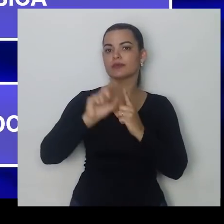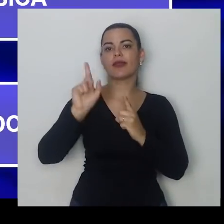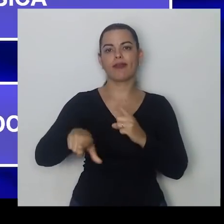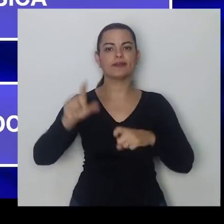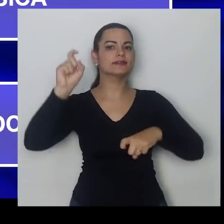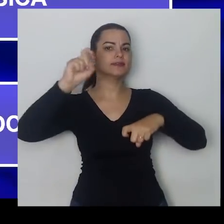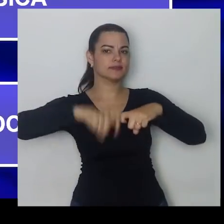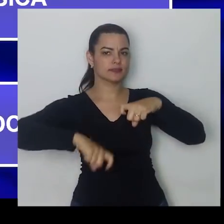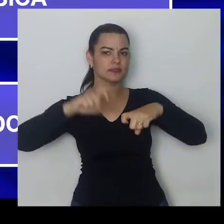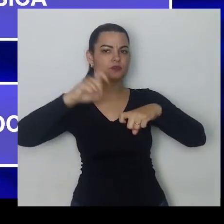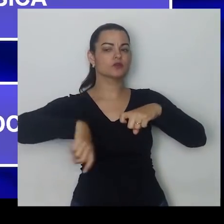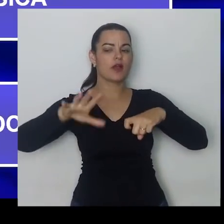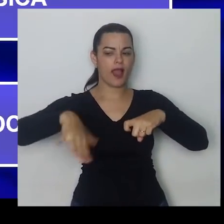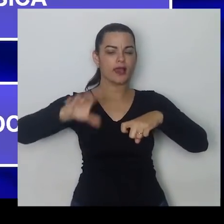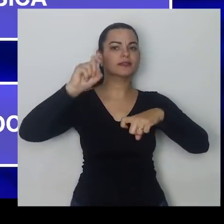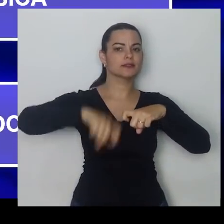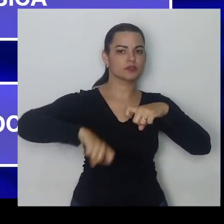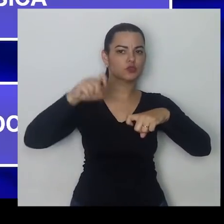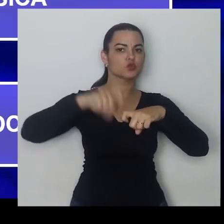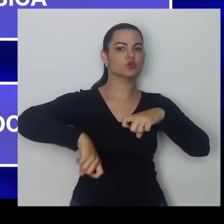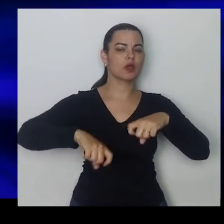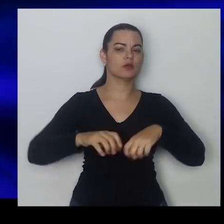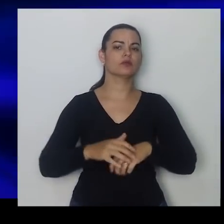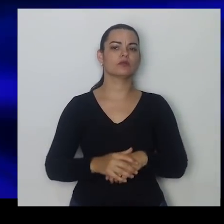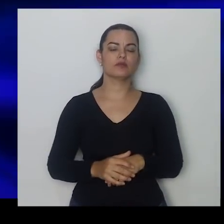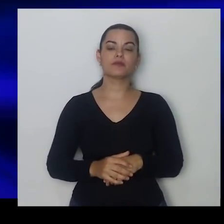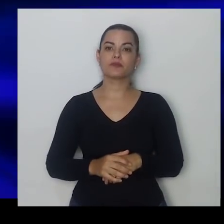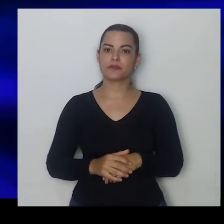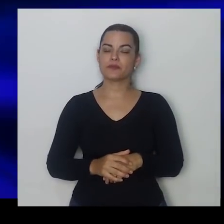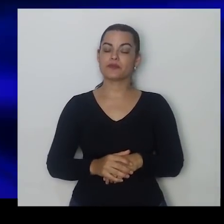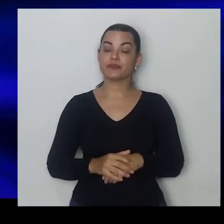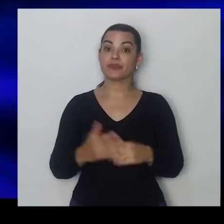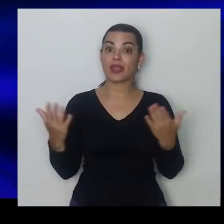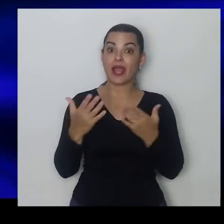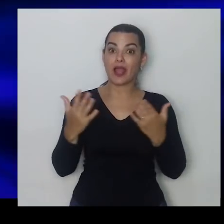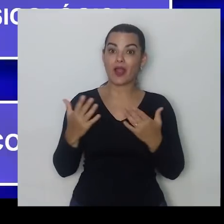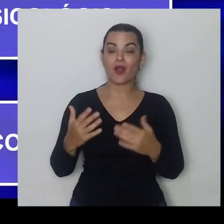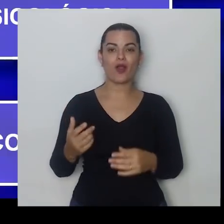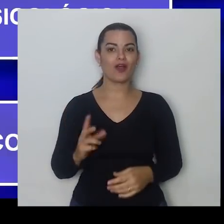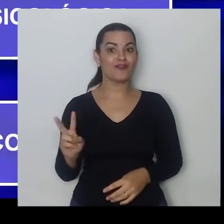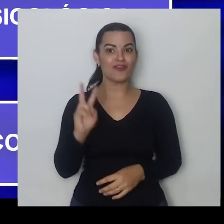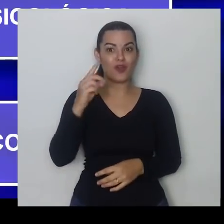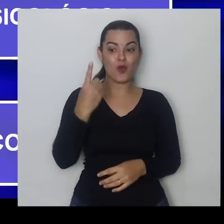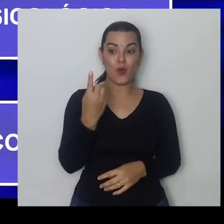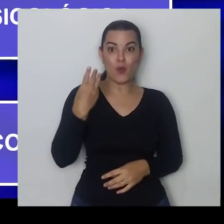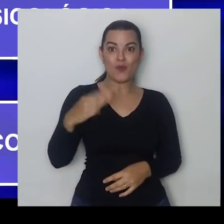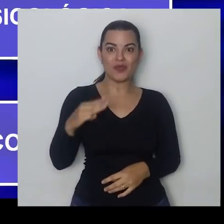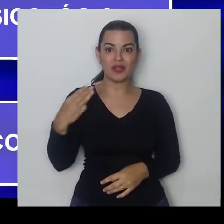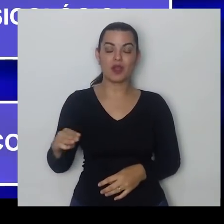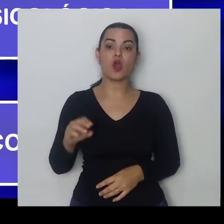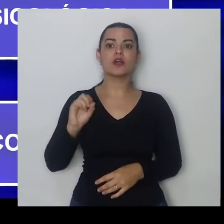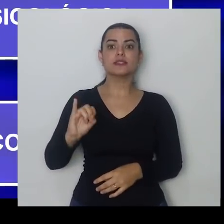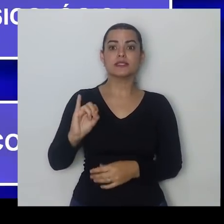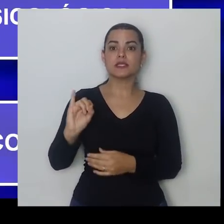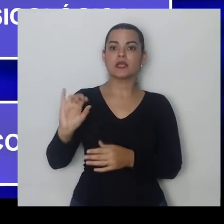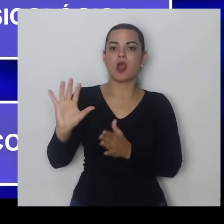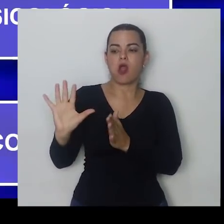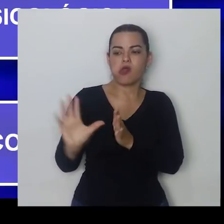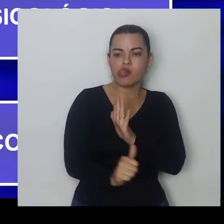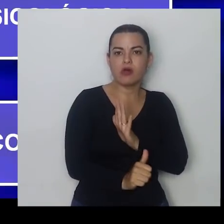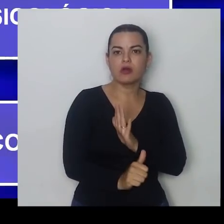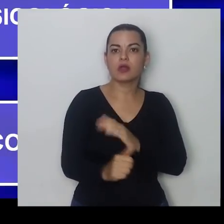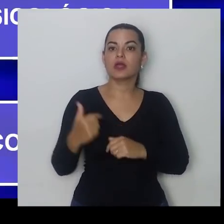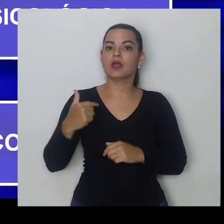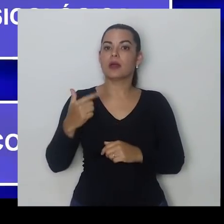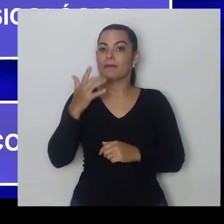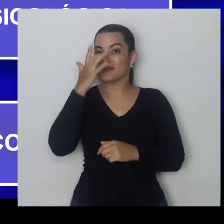violência sexual. E valendo agora 1 milhão. Subtração de bens.